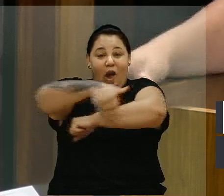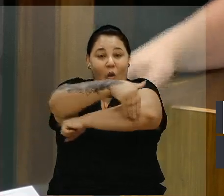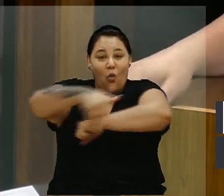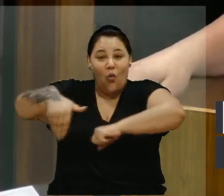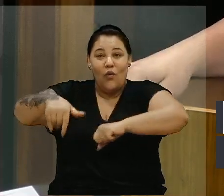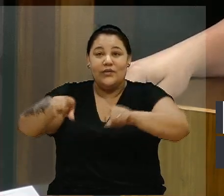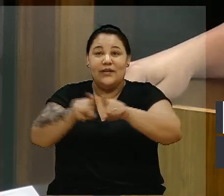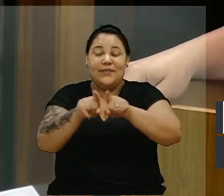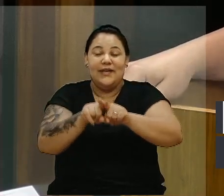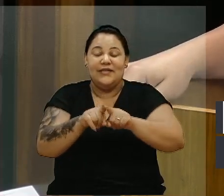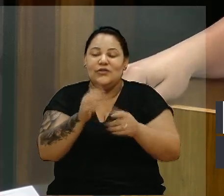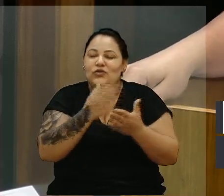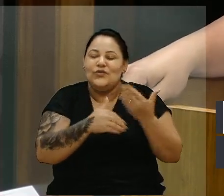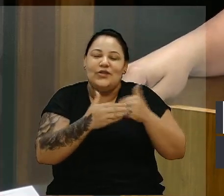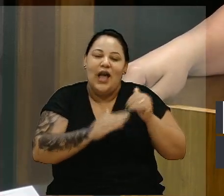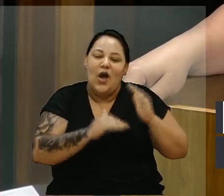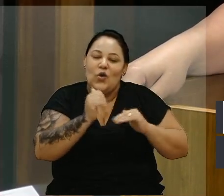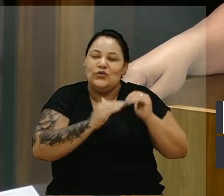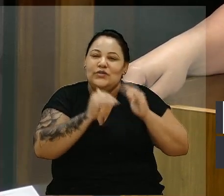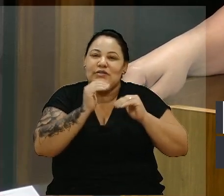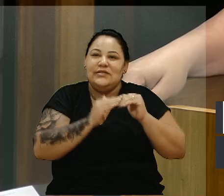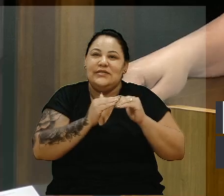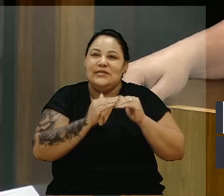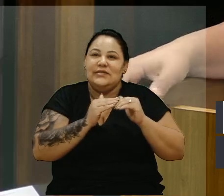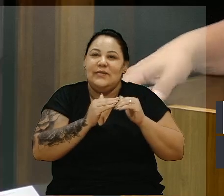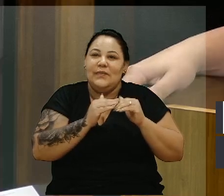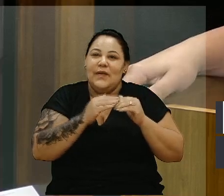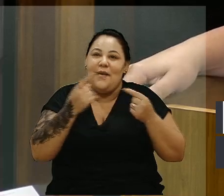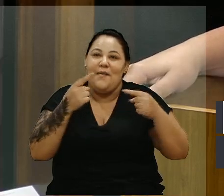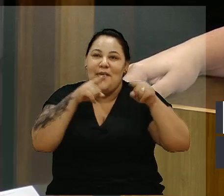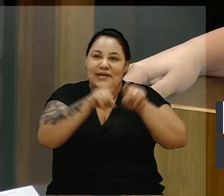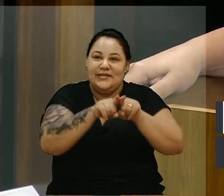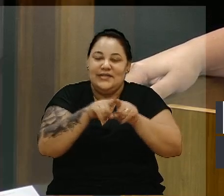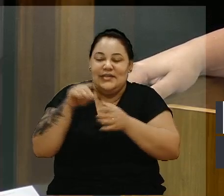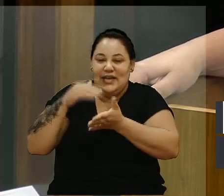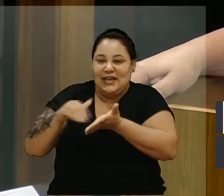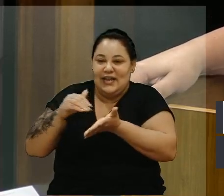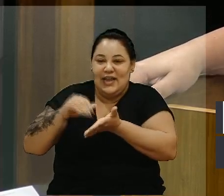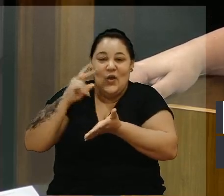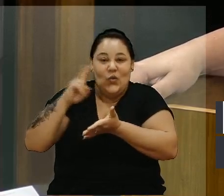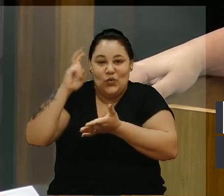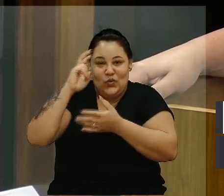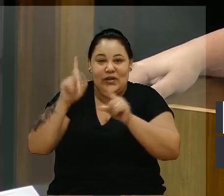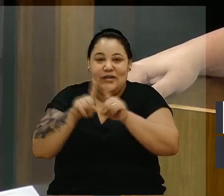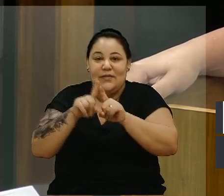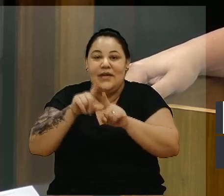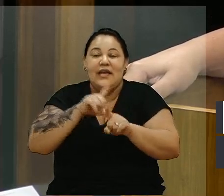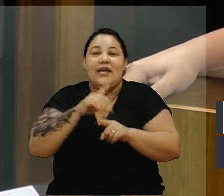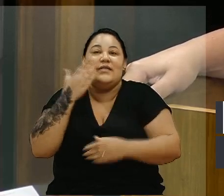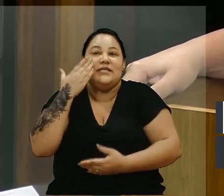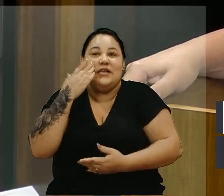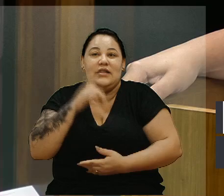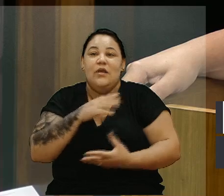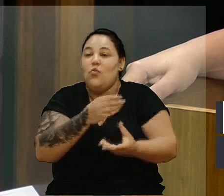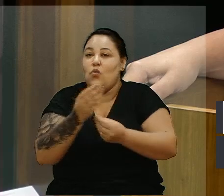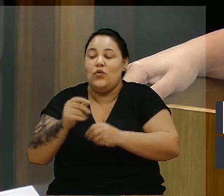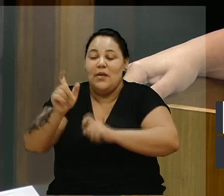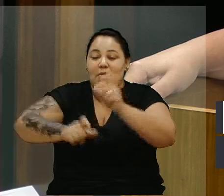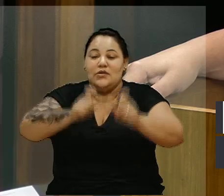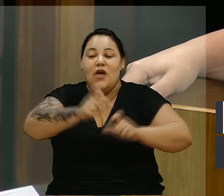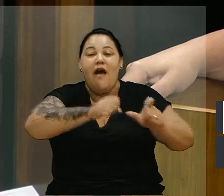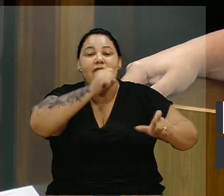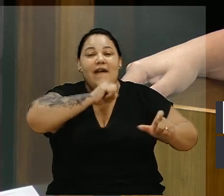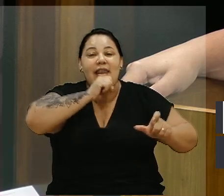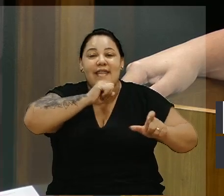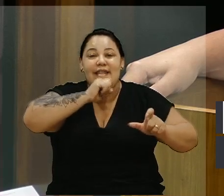Essa construção ela é uma parceria com a Secretaria de Cultura. Sei que tem muitas pessoas idosas que são das comunidades e